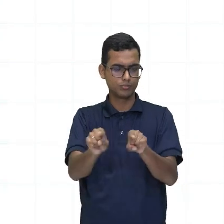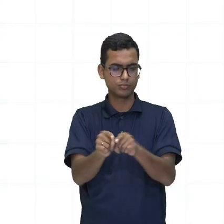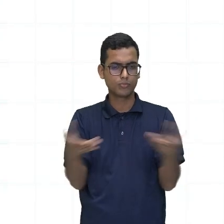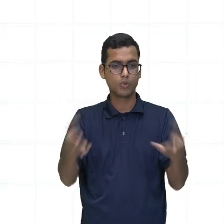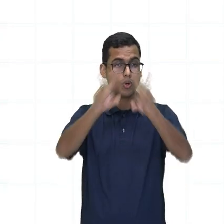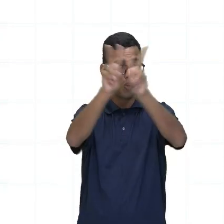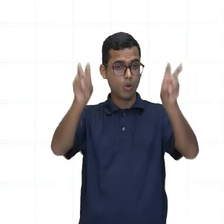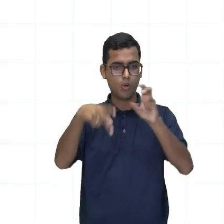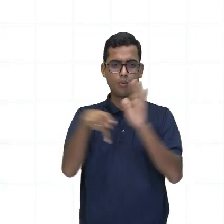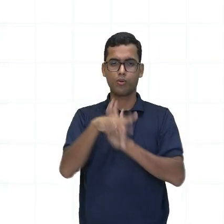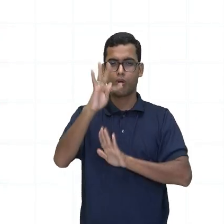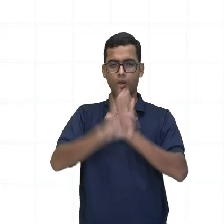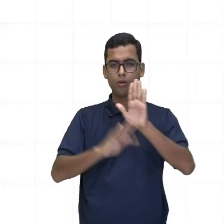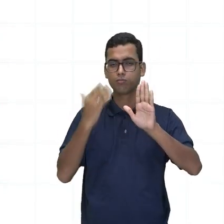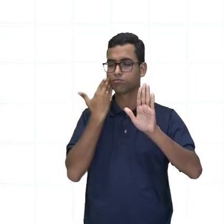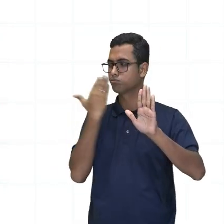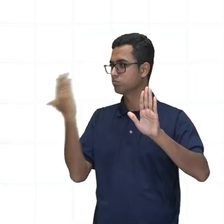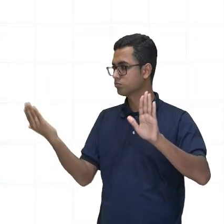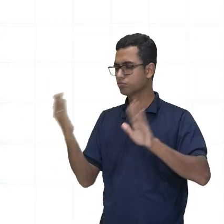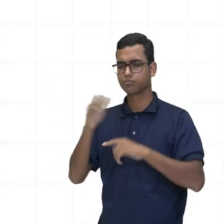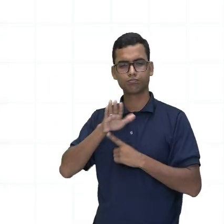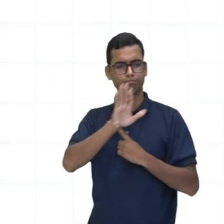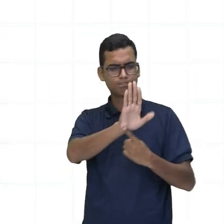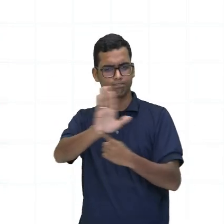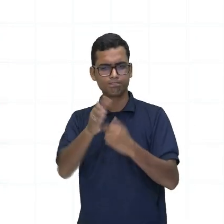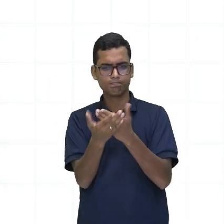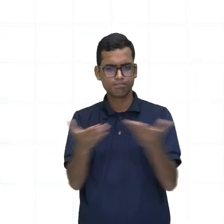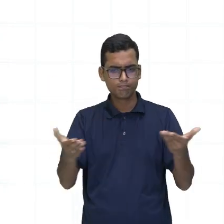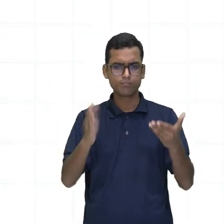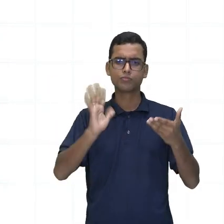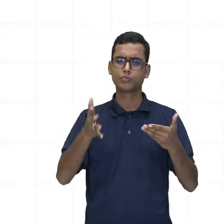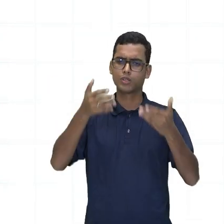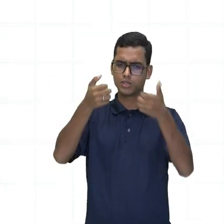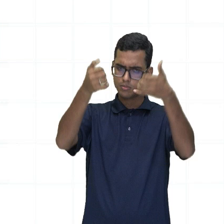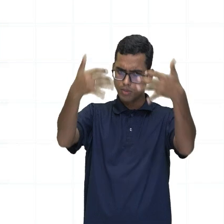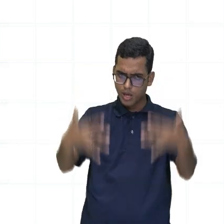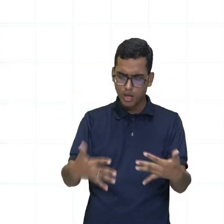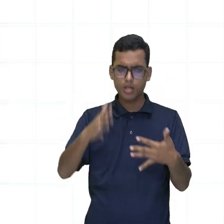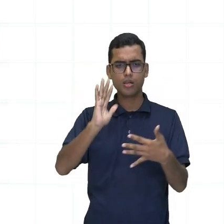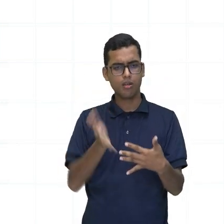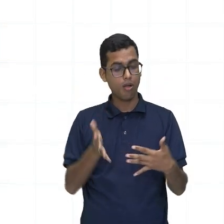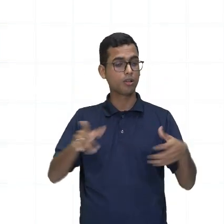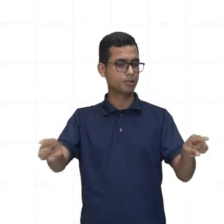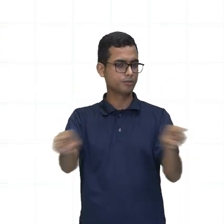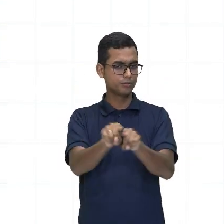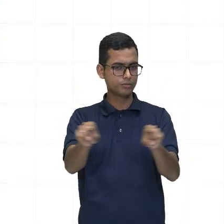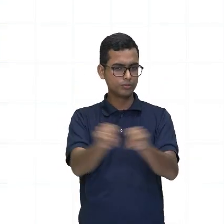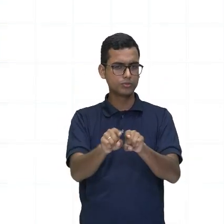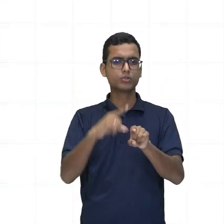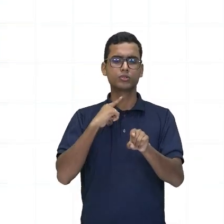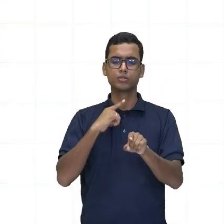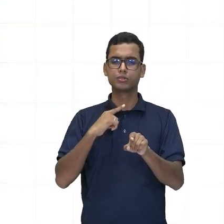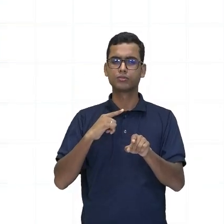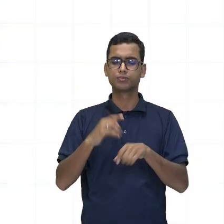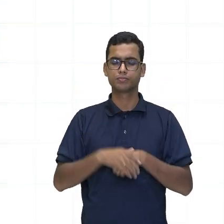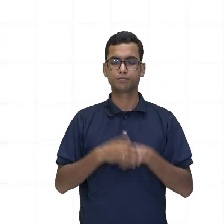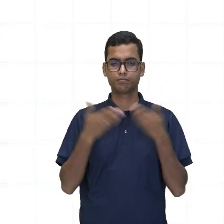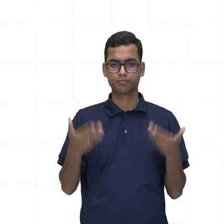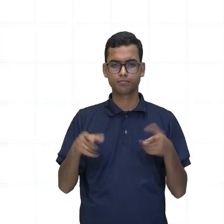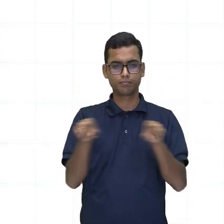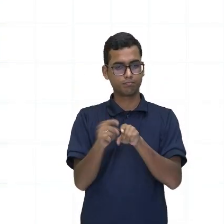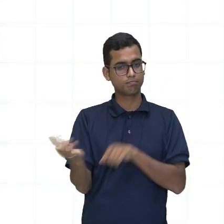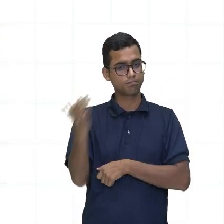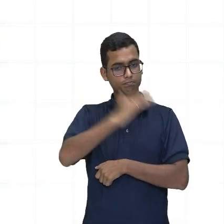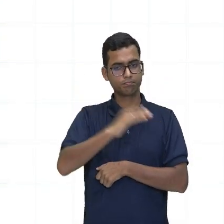assunto do texto. Conversei, mostrei aqui para vocês, né? Falei sobre o texto. E vamos